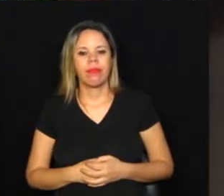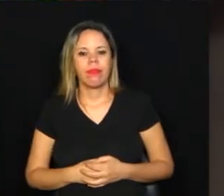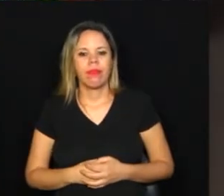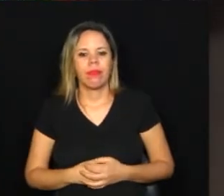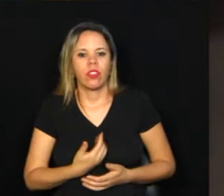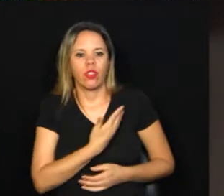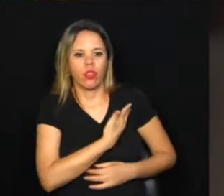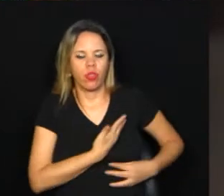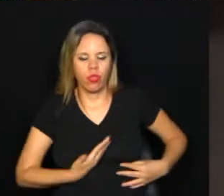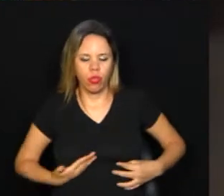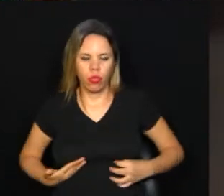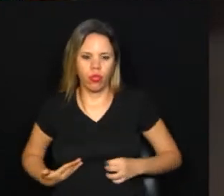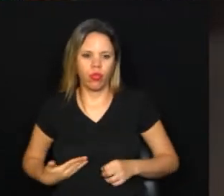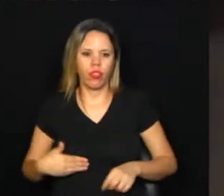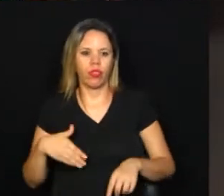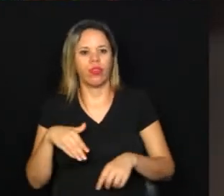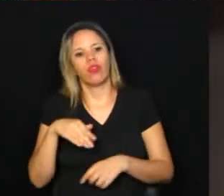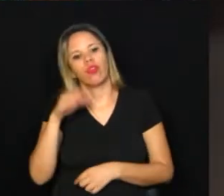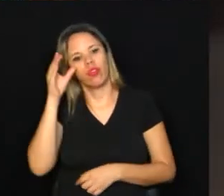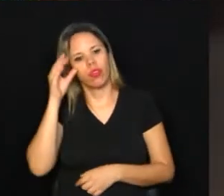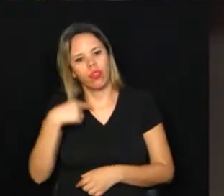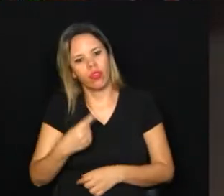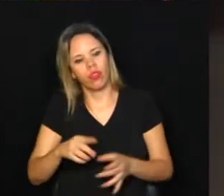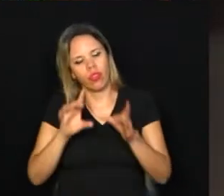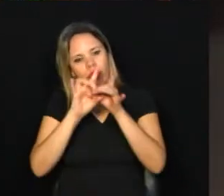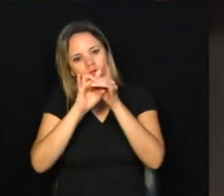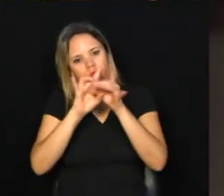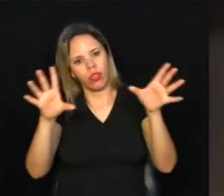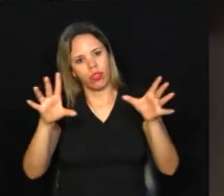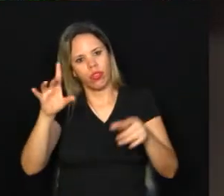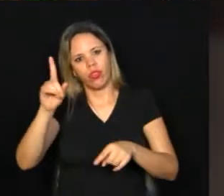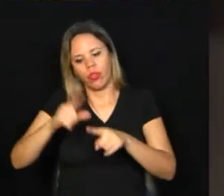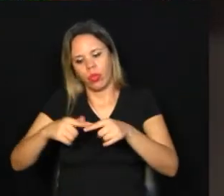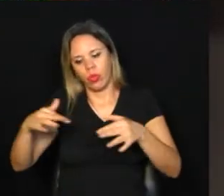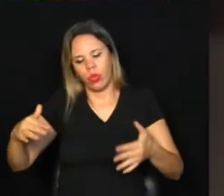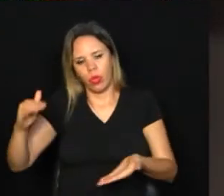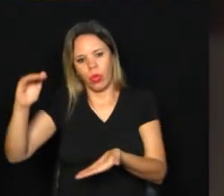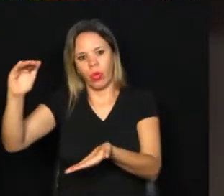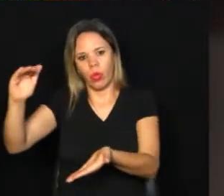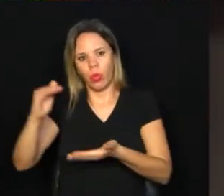O governo da China acaba de liberar a exportação de mais